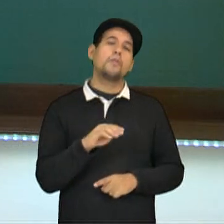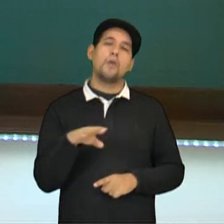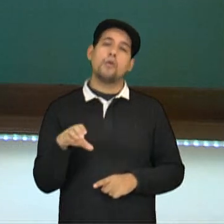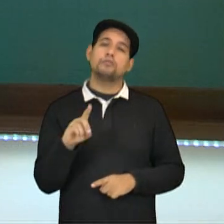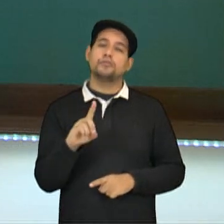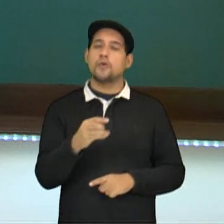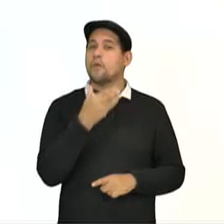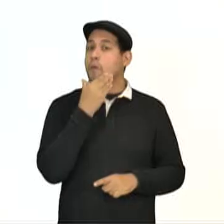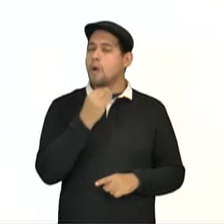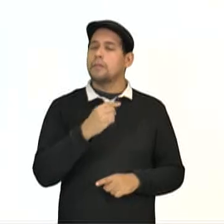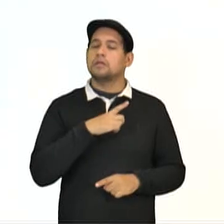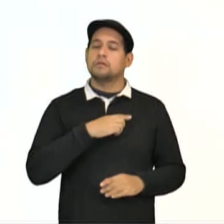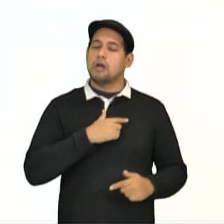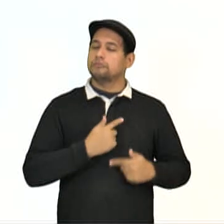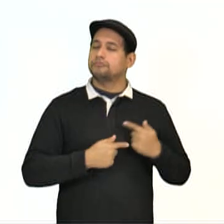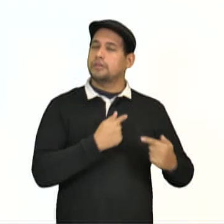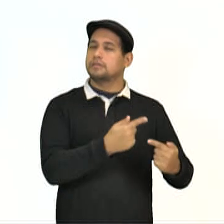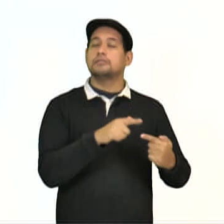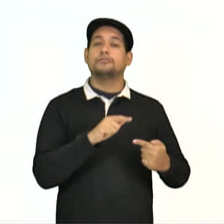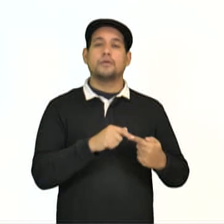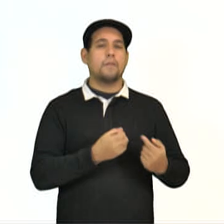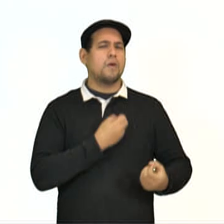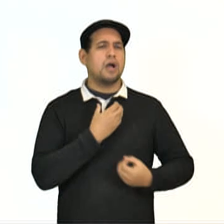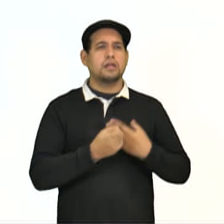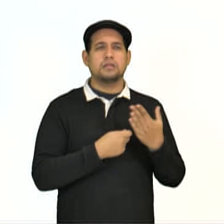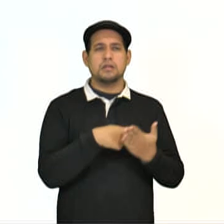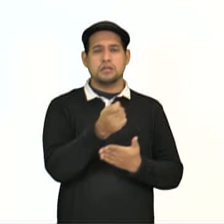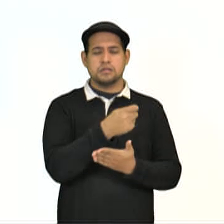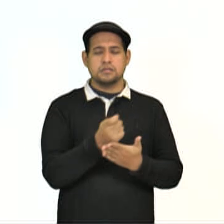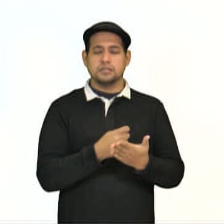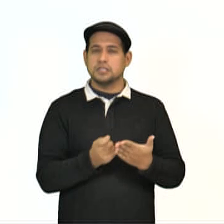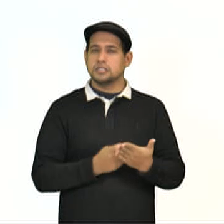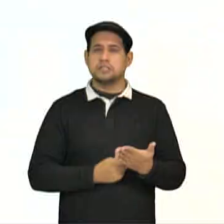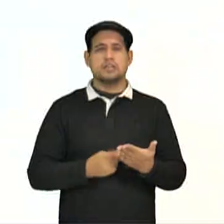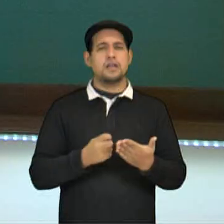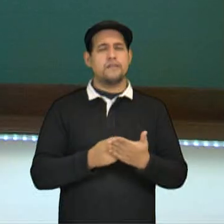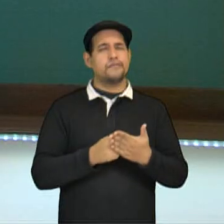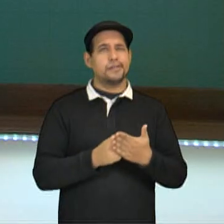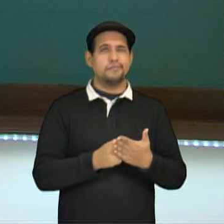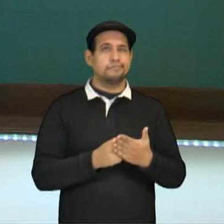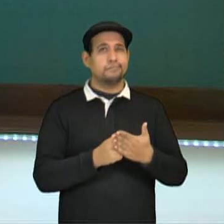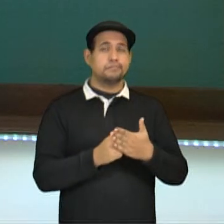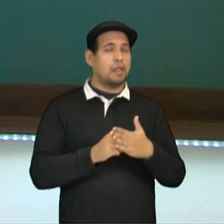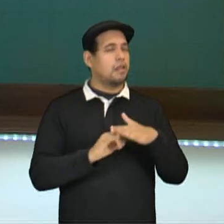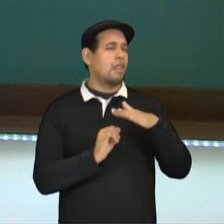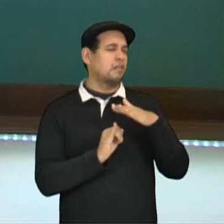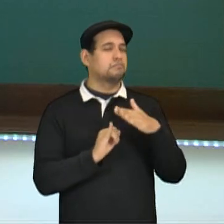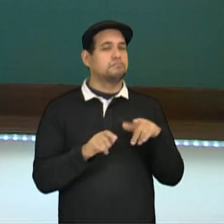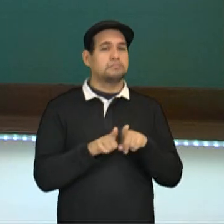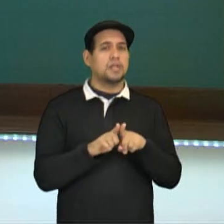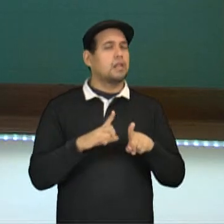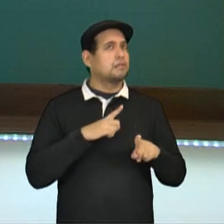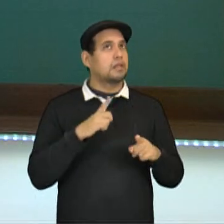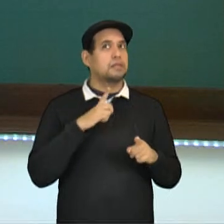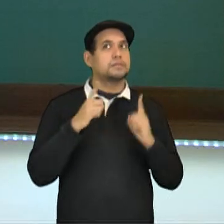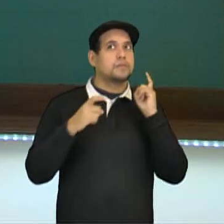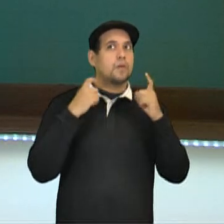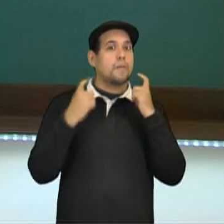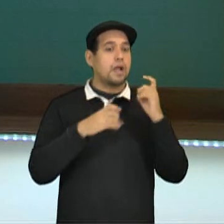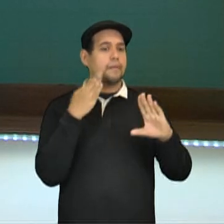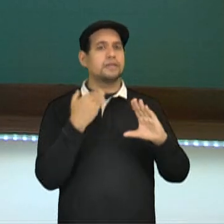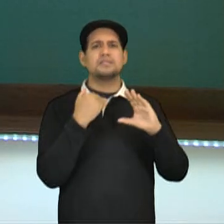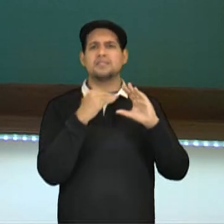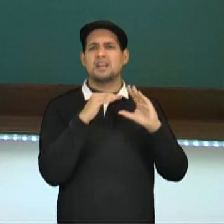de poetas que escreve com menos rigor formal. Então, ele se preocupa muito, sim, com a mensagem do